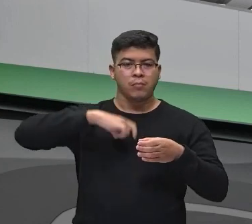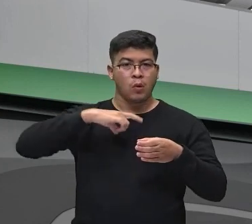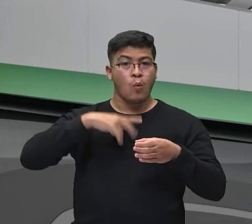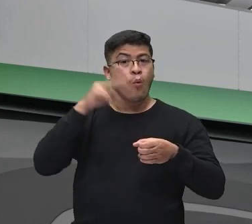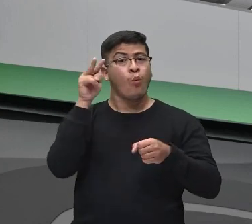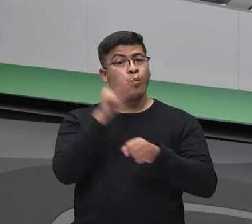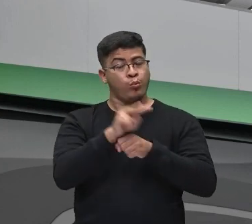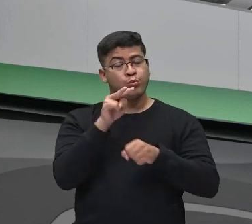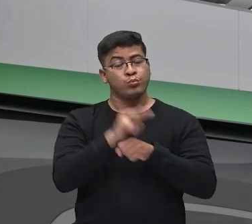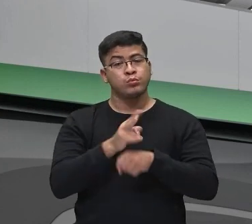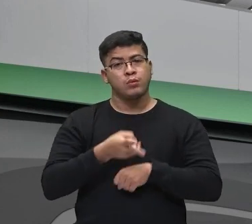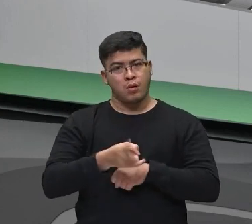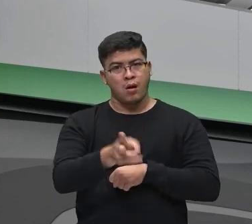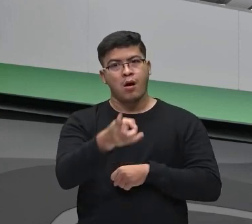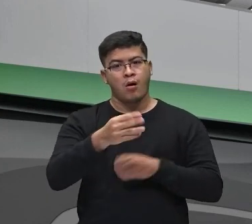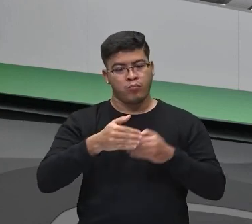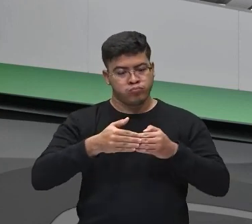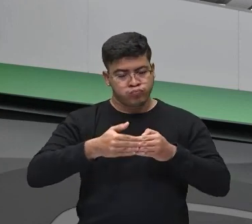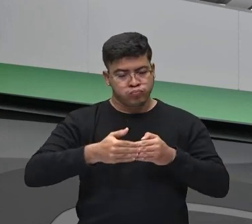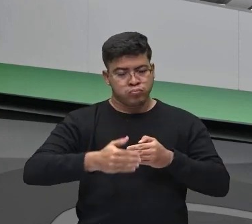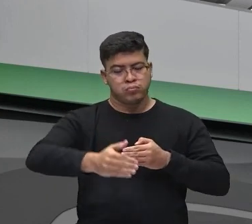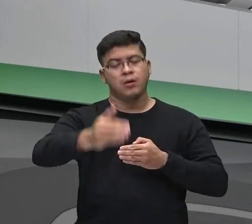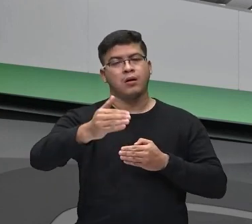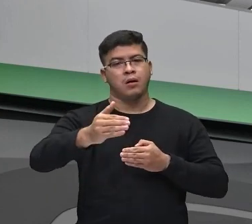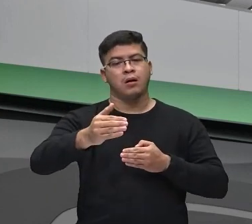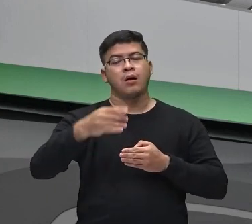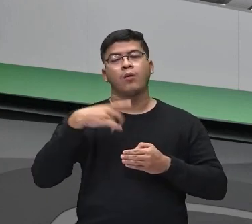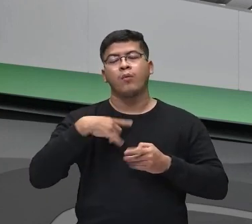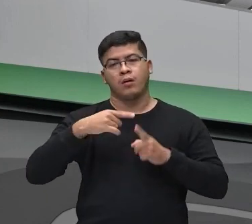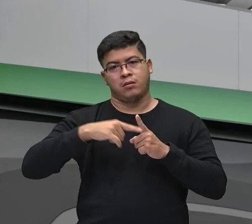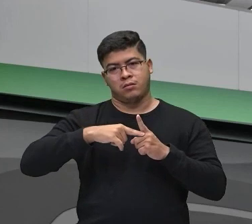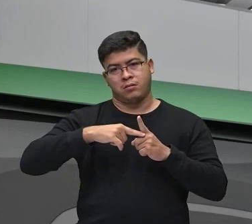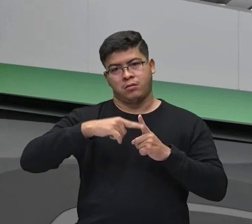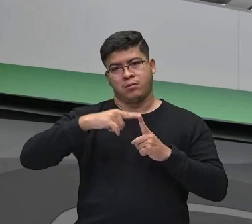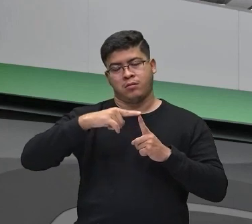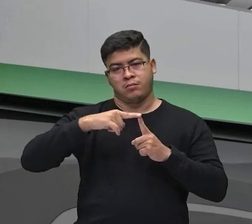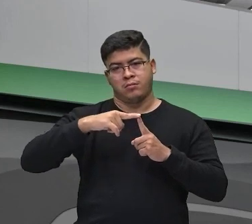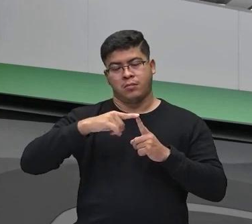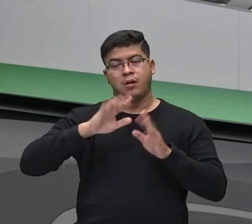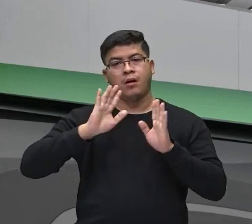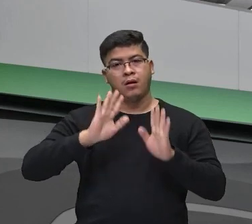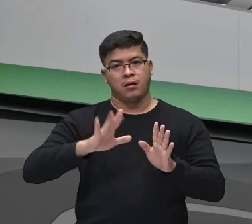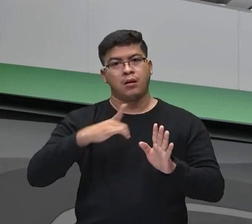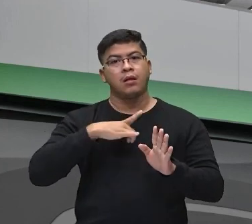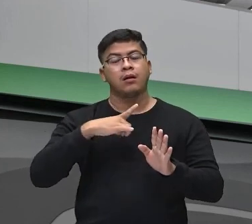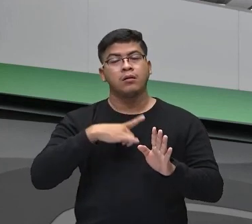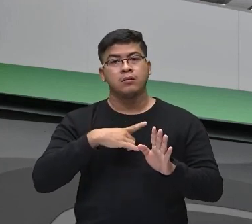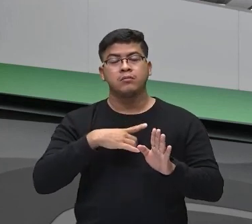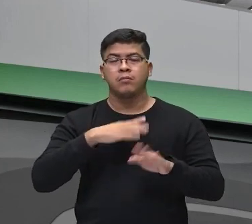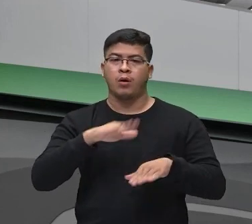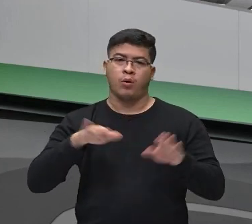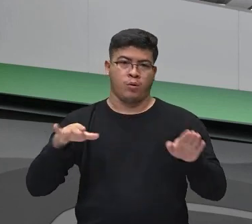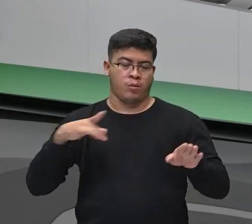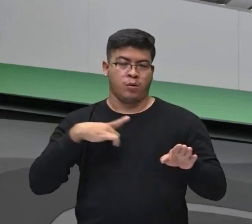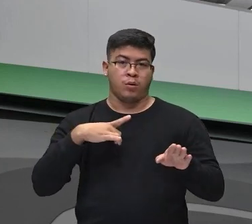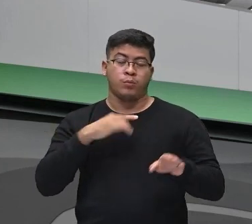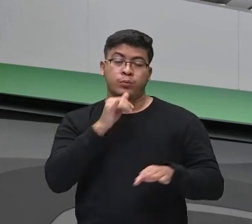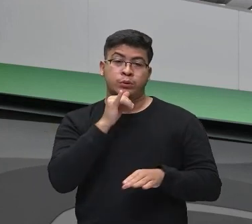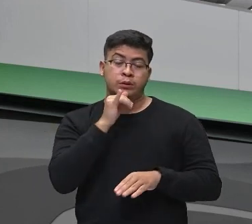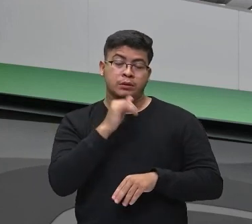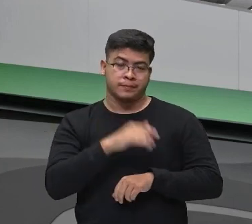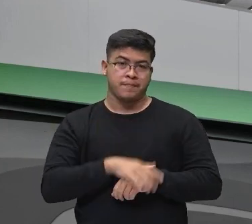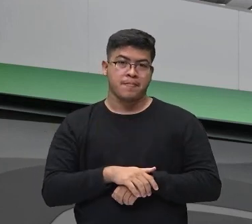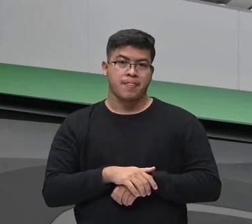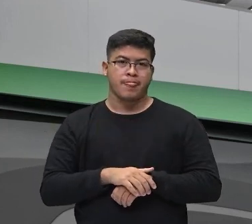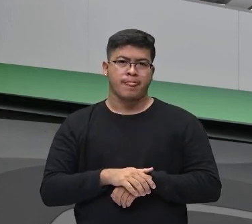permaneça aí por maior tempo com aquela temperatura. Então, existem garrafas térmicas, por exemplo, que